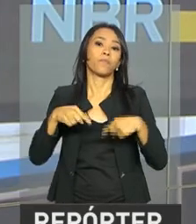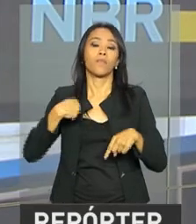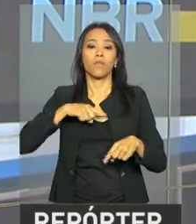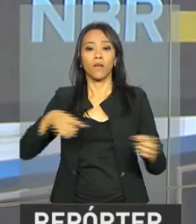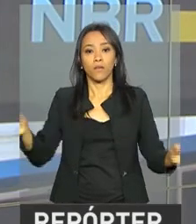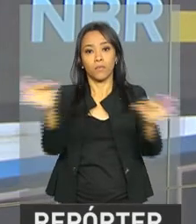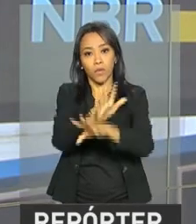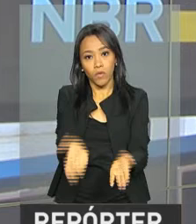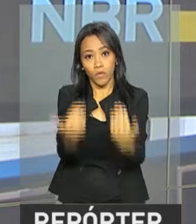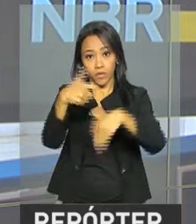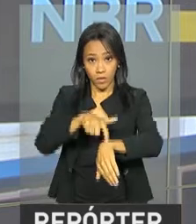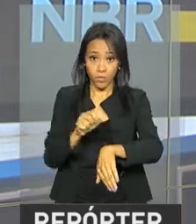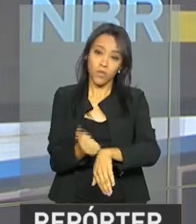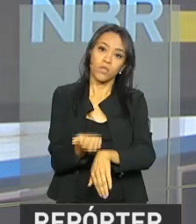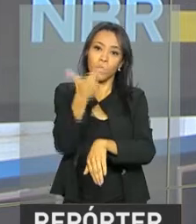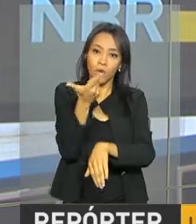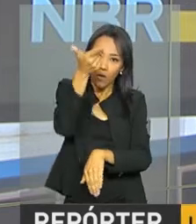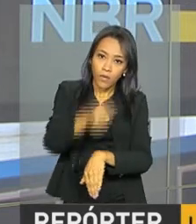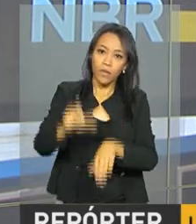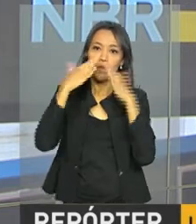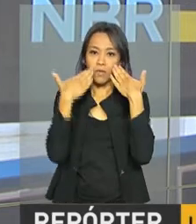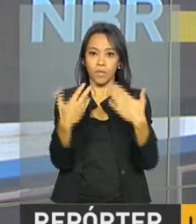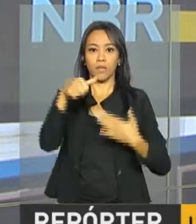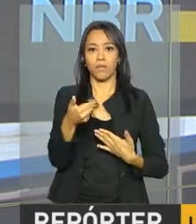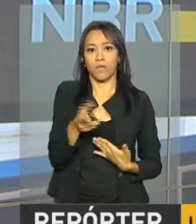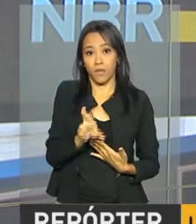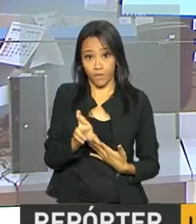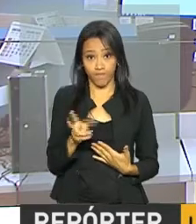por aqui, voltamos ao meio-dia na próxima edição do Repórter